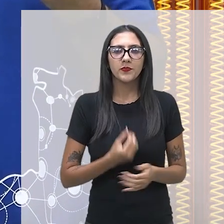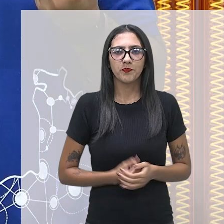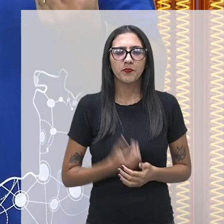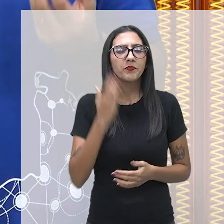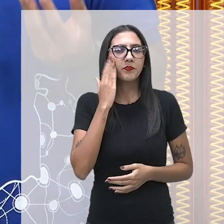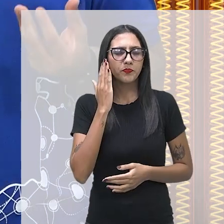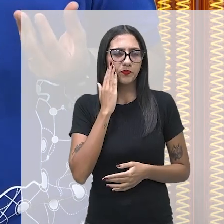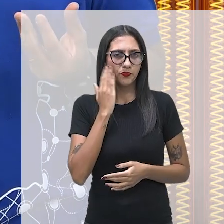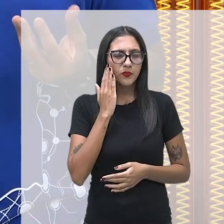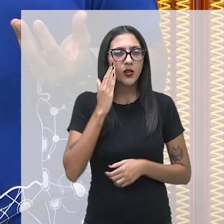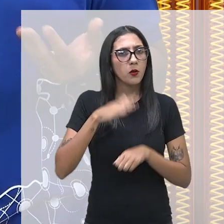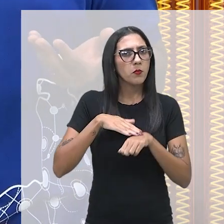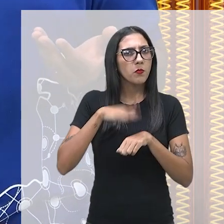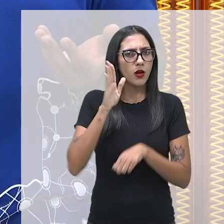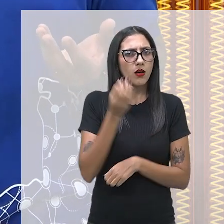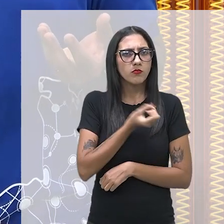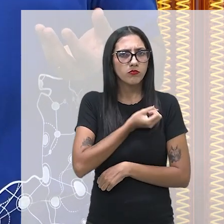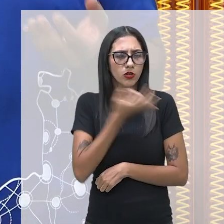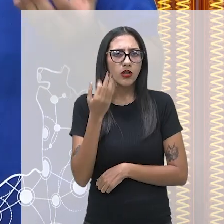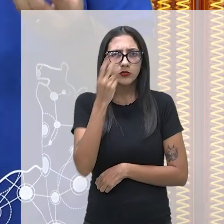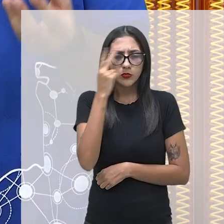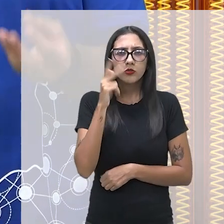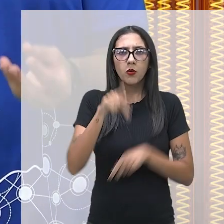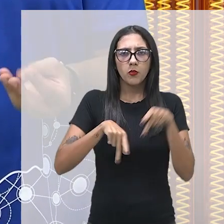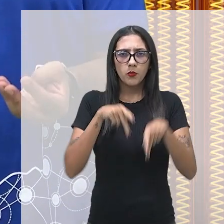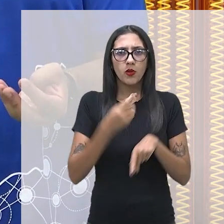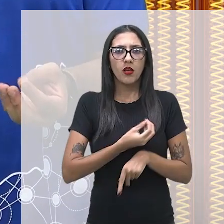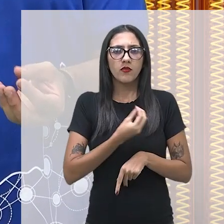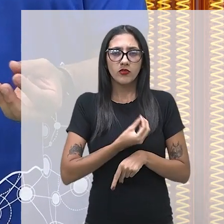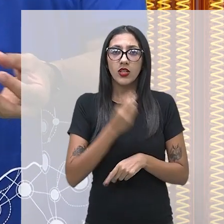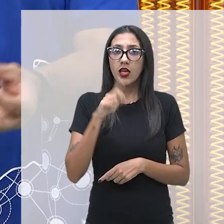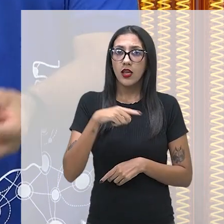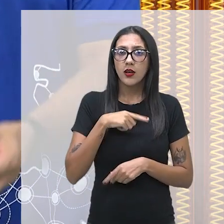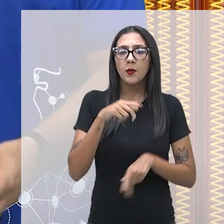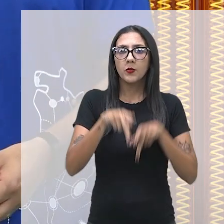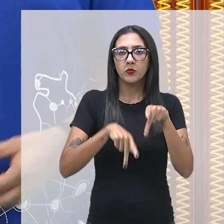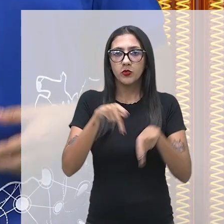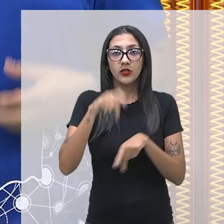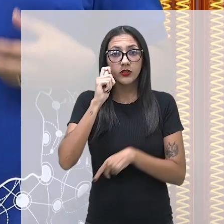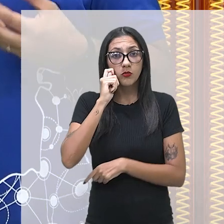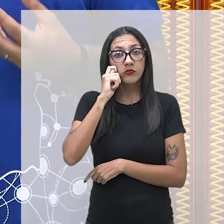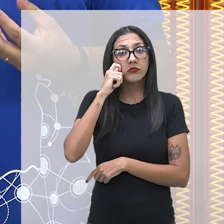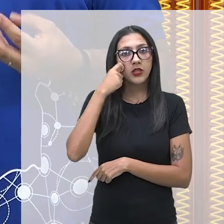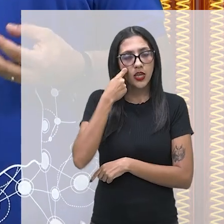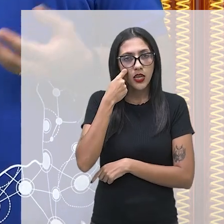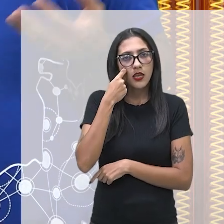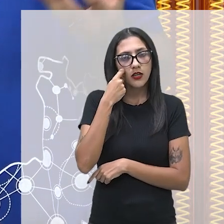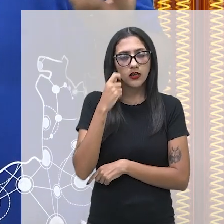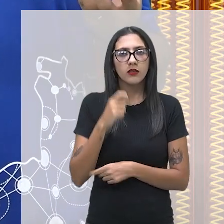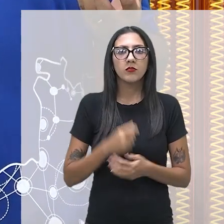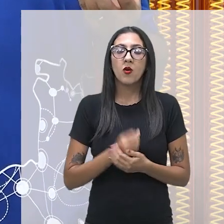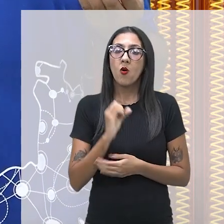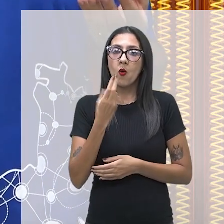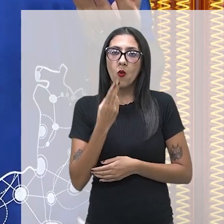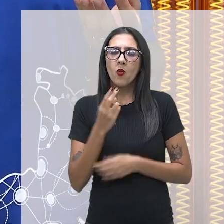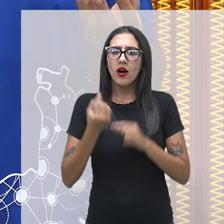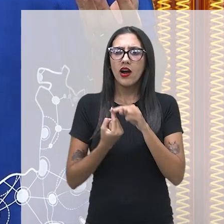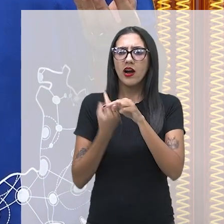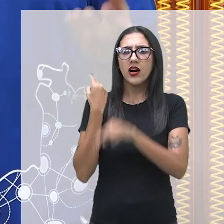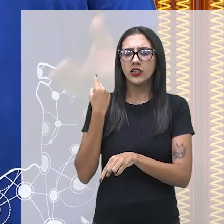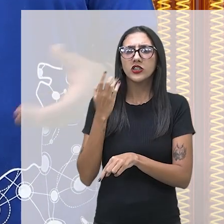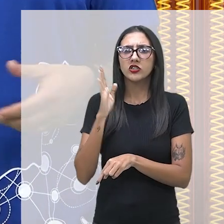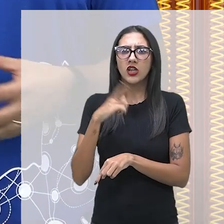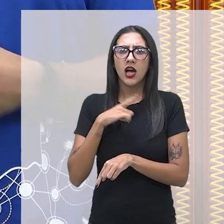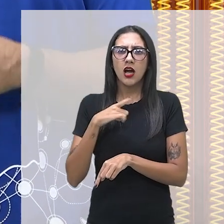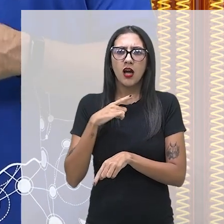da população brasileira era composta ou por escravizados ou por ex-escravizados. Então a gente vai começar então